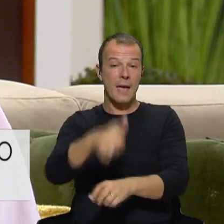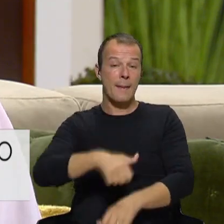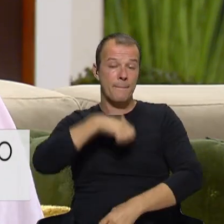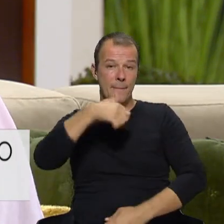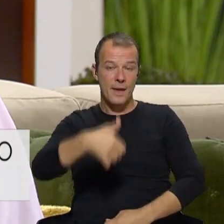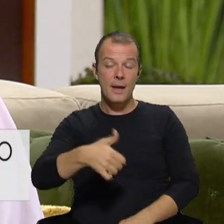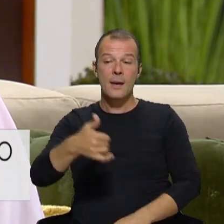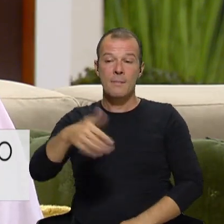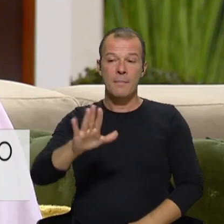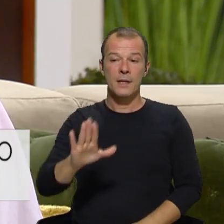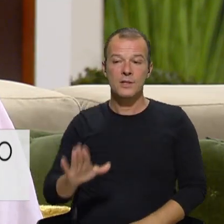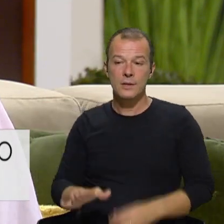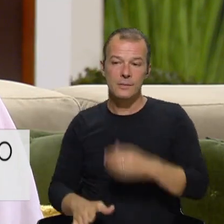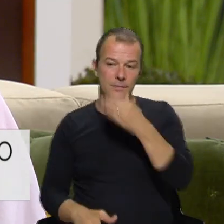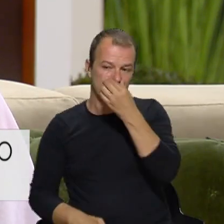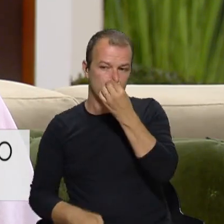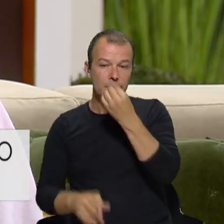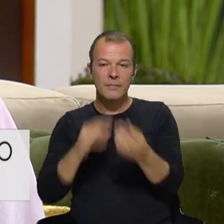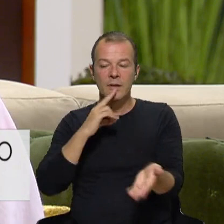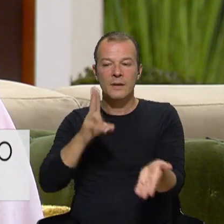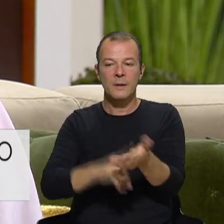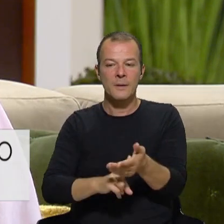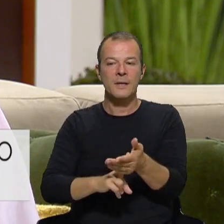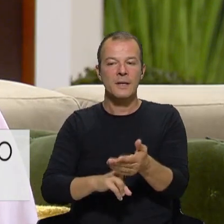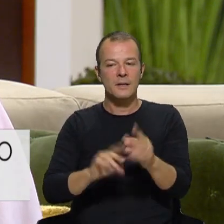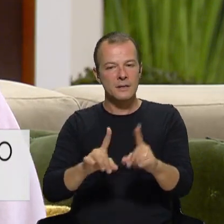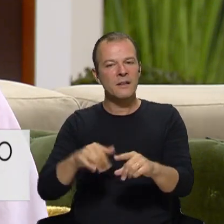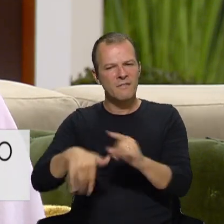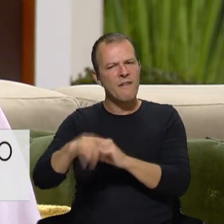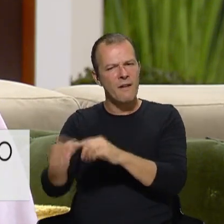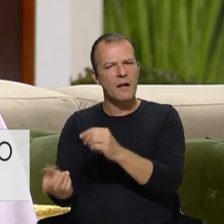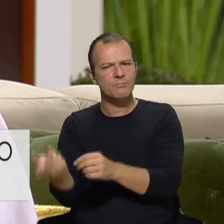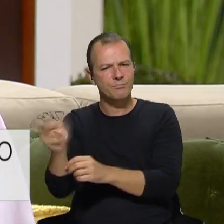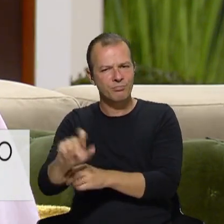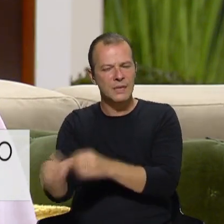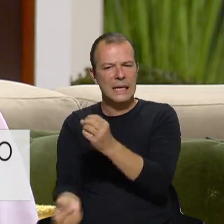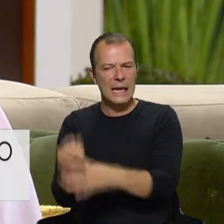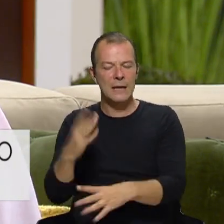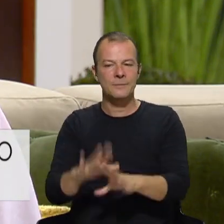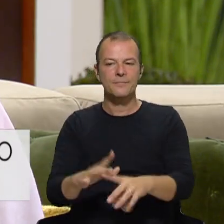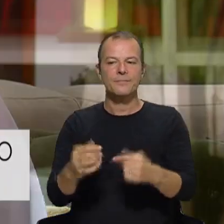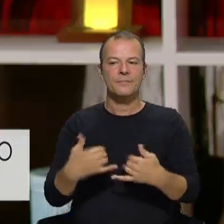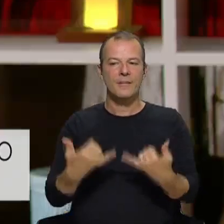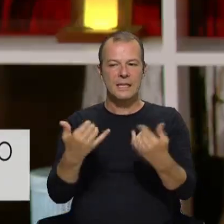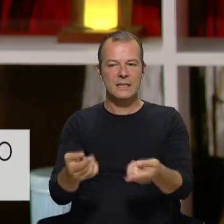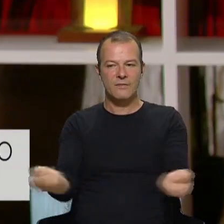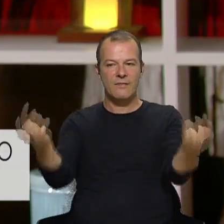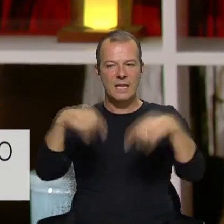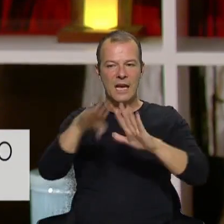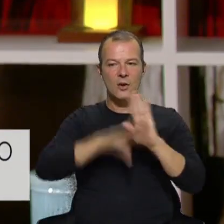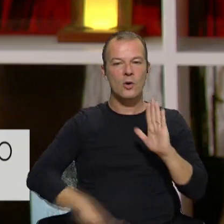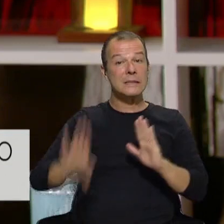nome, mas tenho a certeza está que está nos primeiros passos, não é? Exatamente. Tenho a certeza que vais voltar aqui à nossa